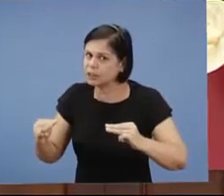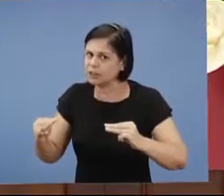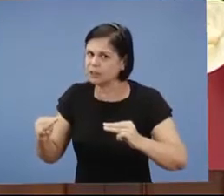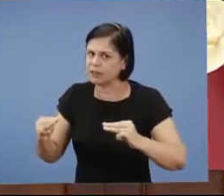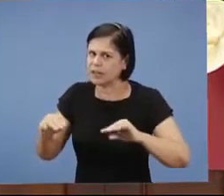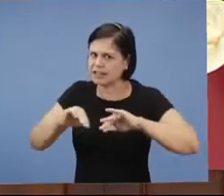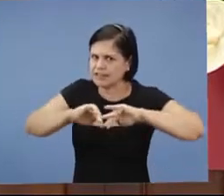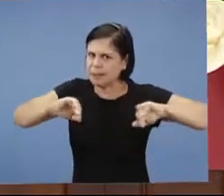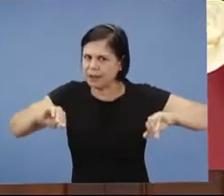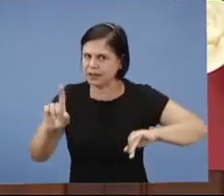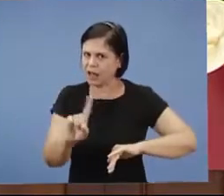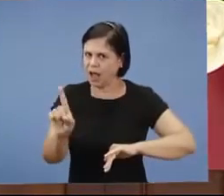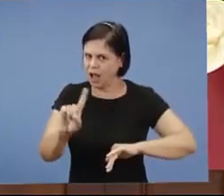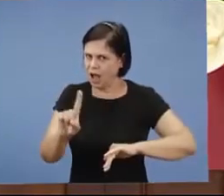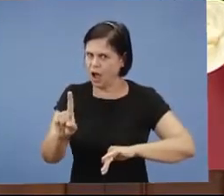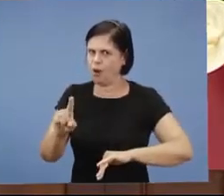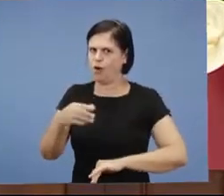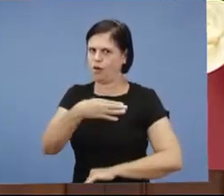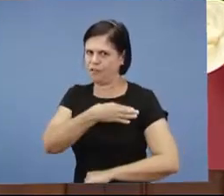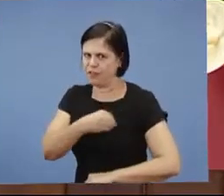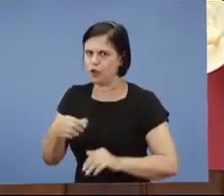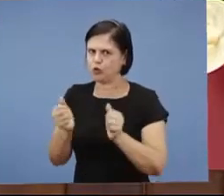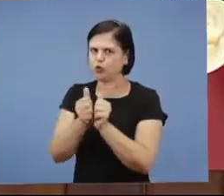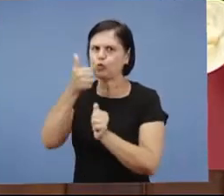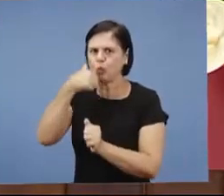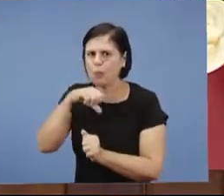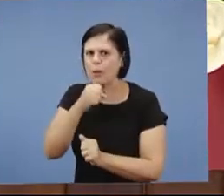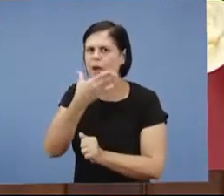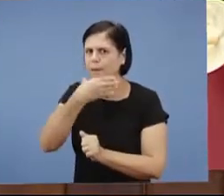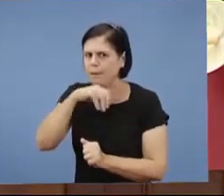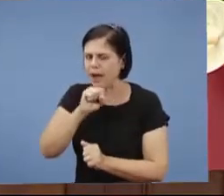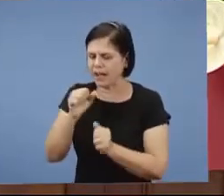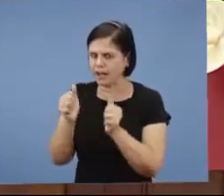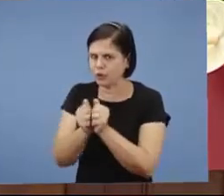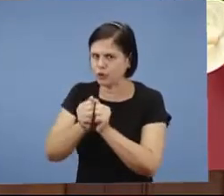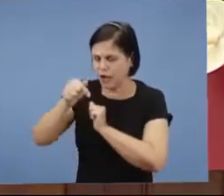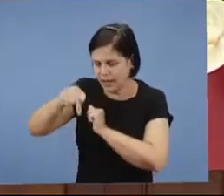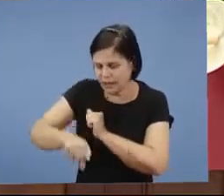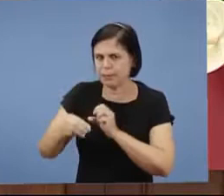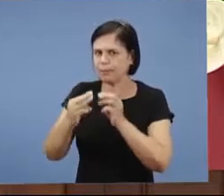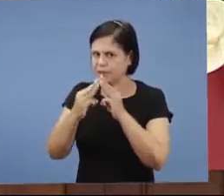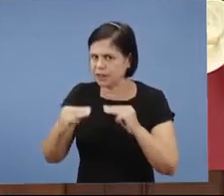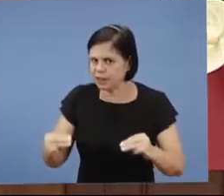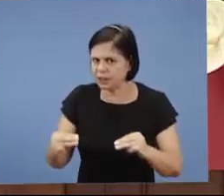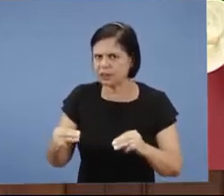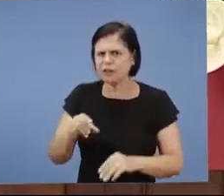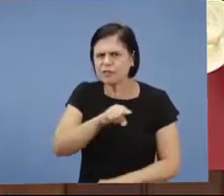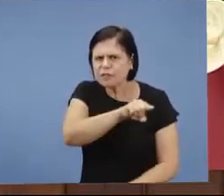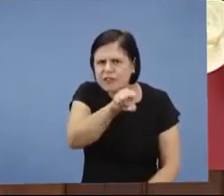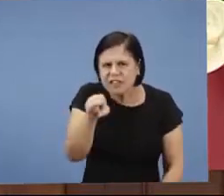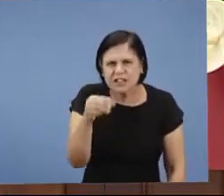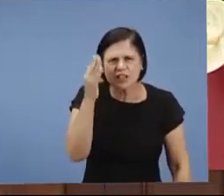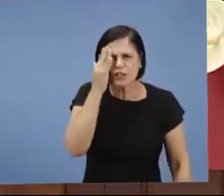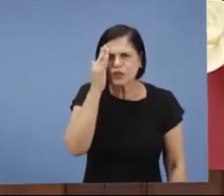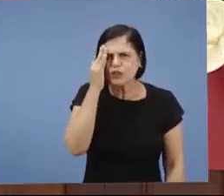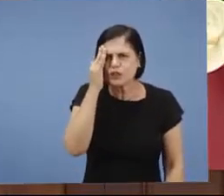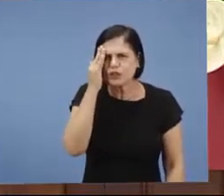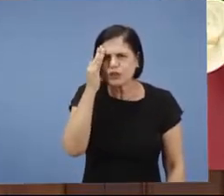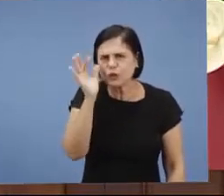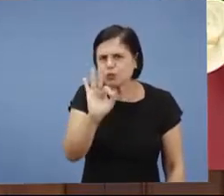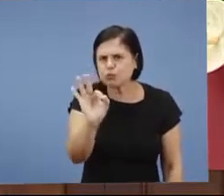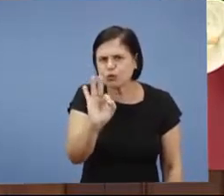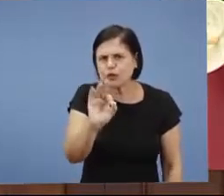Isso, esse é uma das metas da obra. Os irmãos não sabem que a